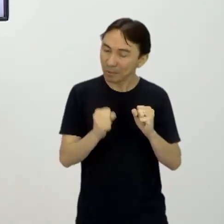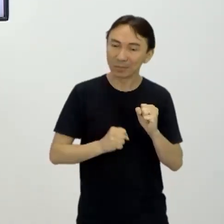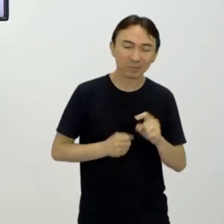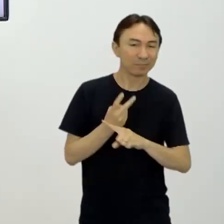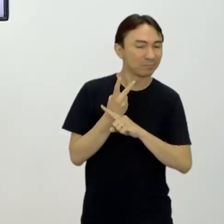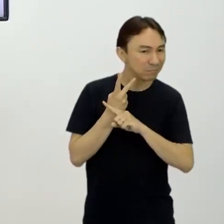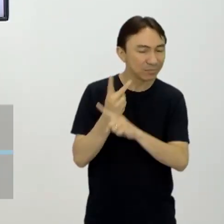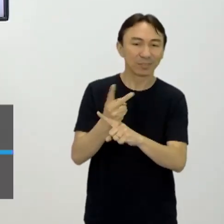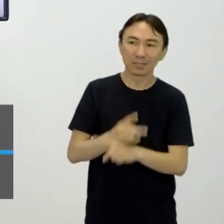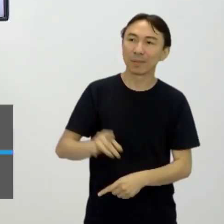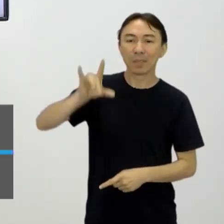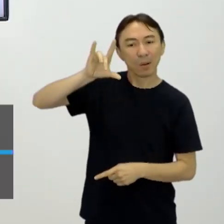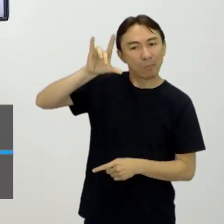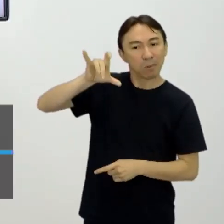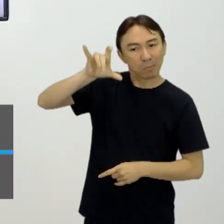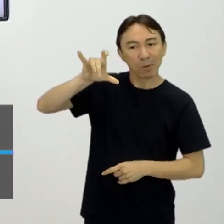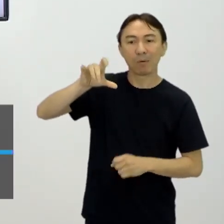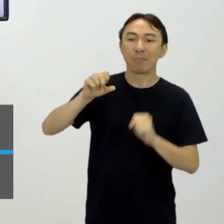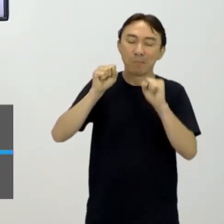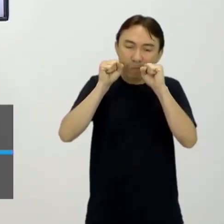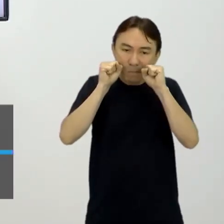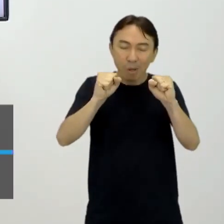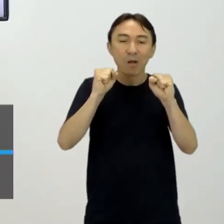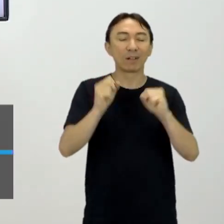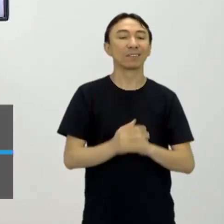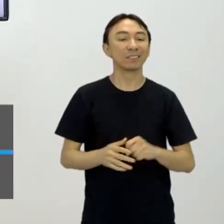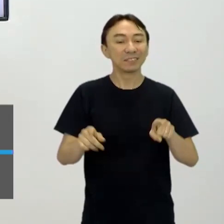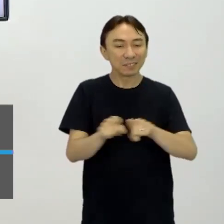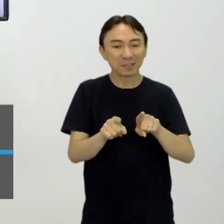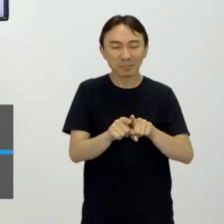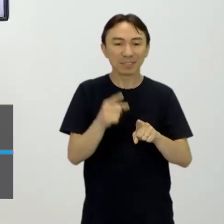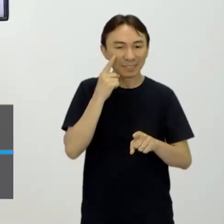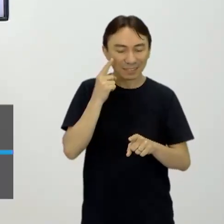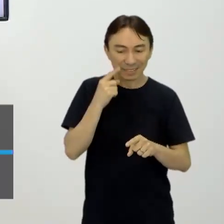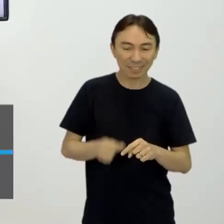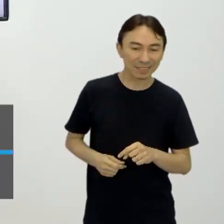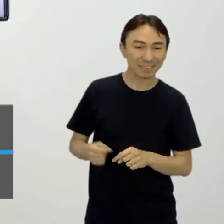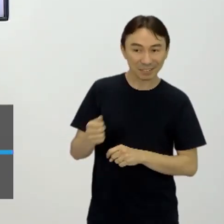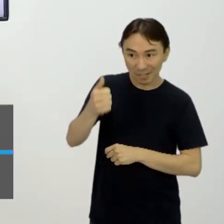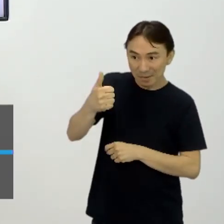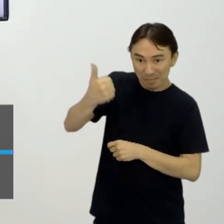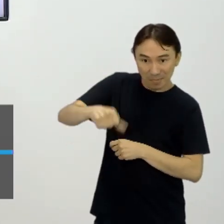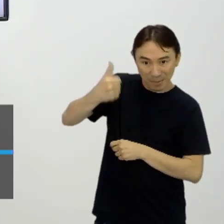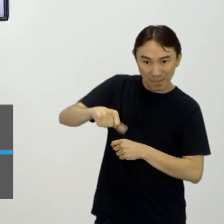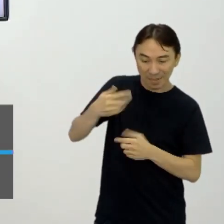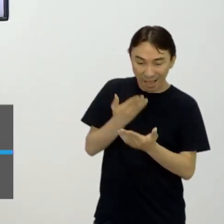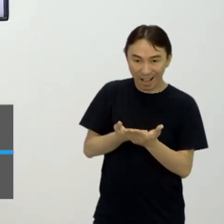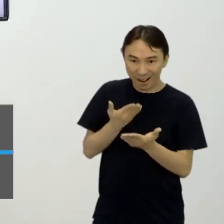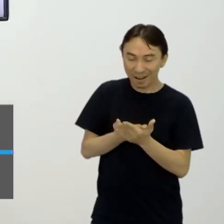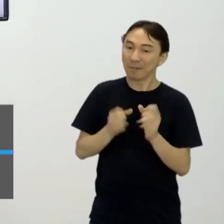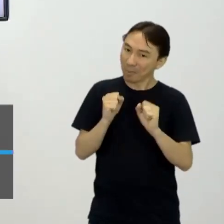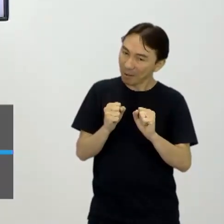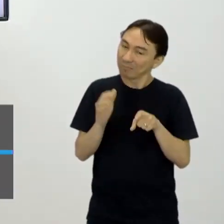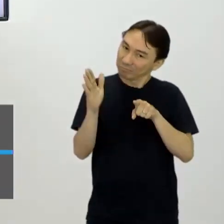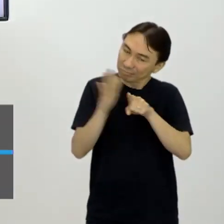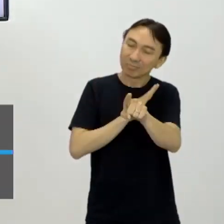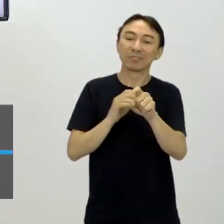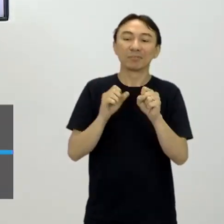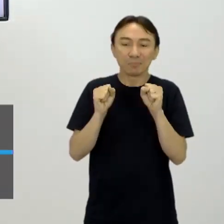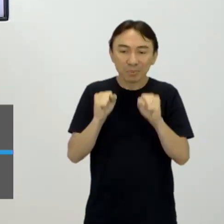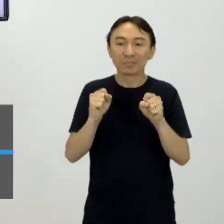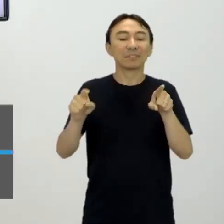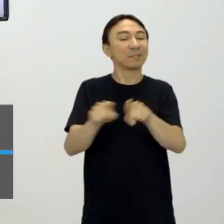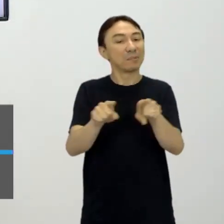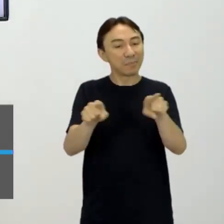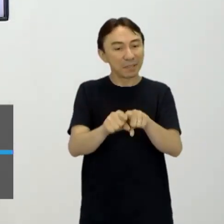direct, manda também na avaliação aí quais são suas dúvidas, vai ser um prazerzaço ajudar vocês. Beleza? Vamos dar uma olhadinha nessa habilidade